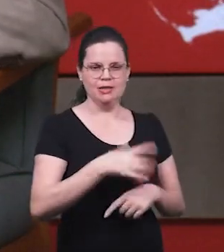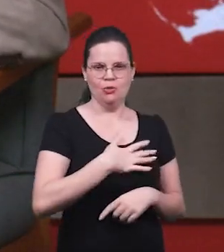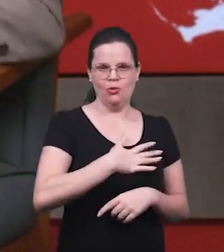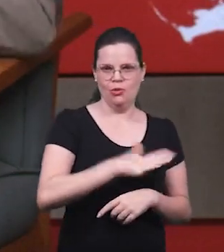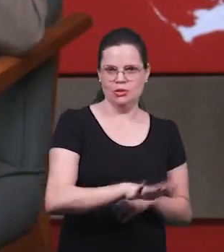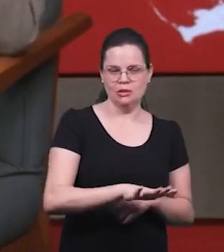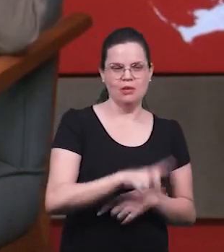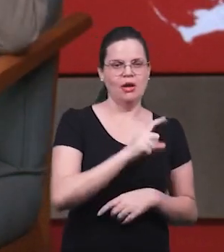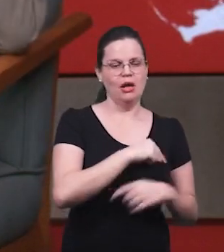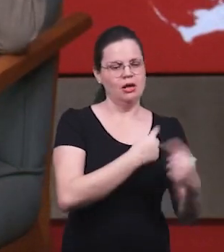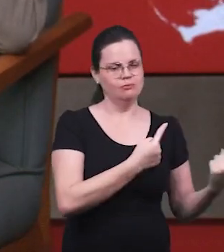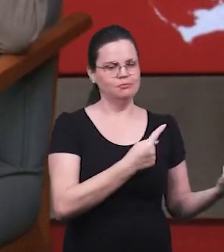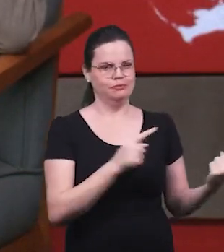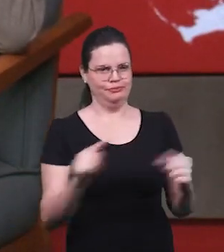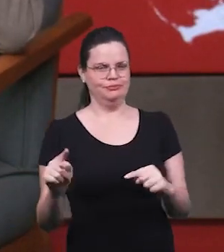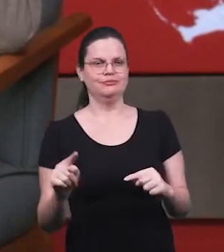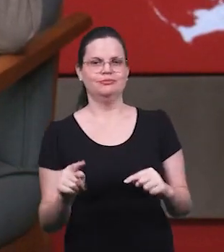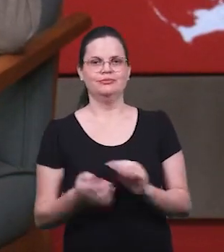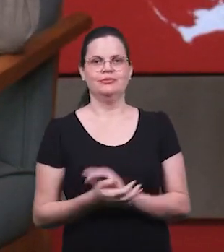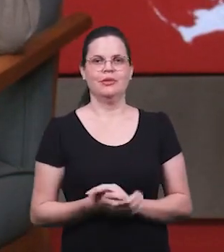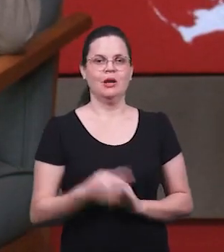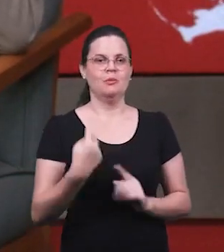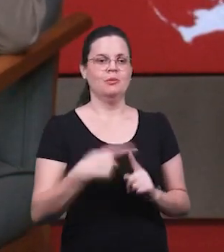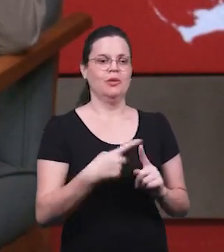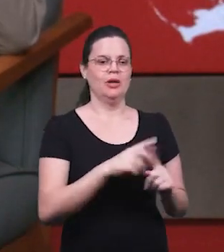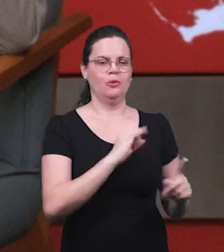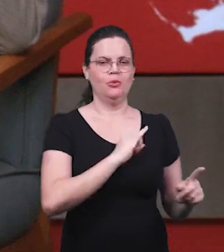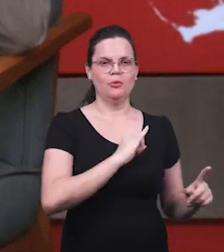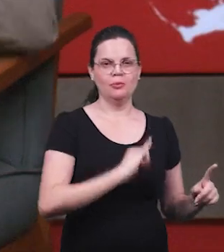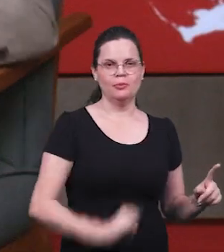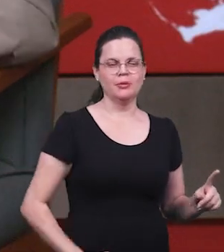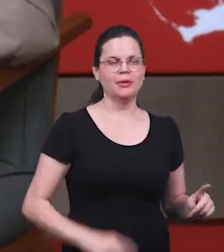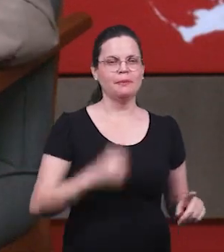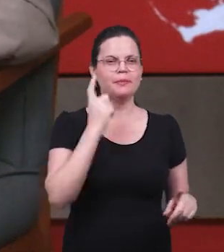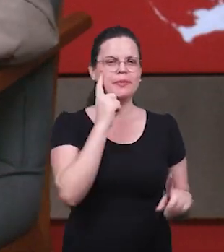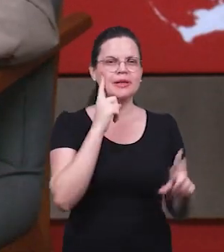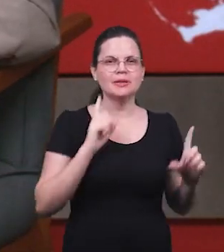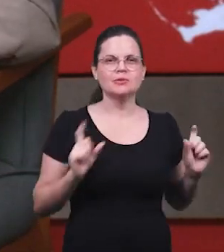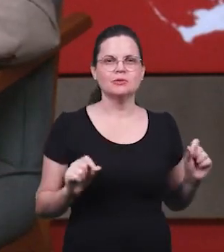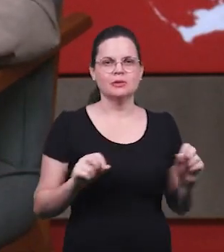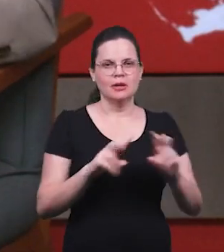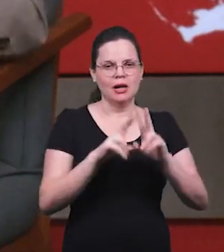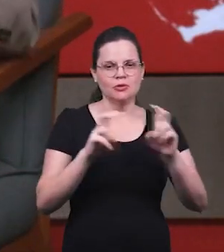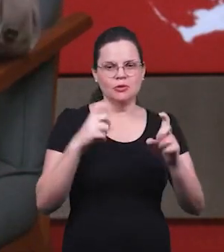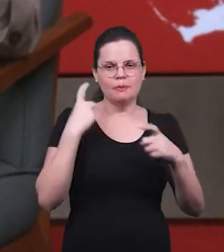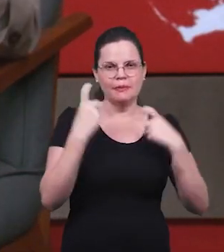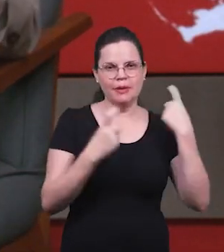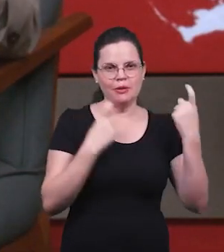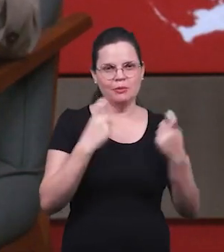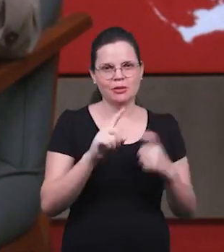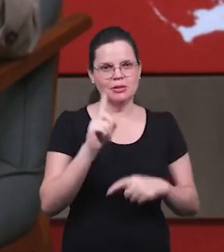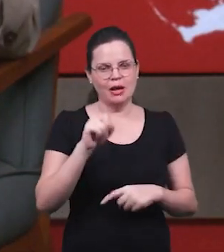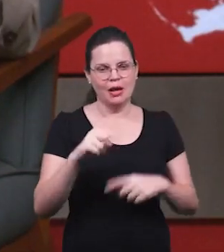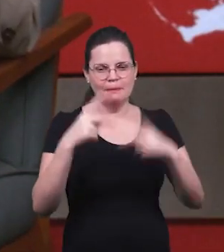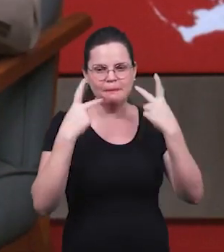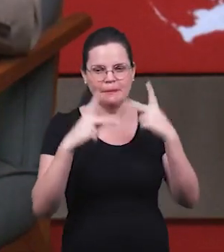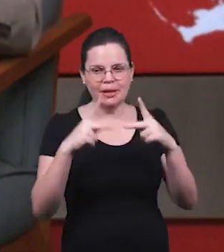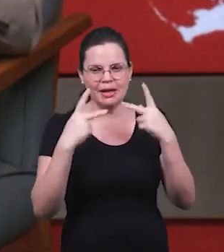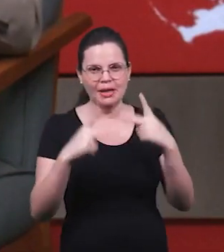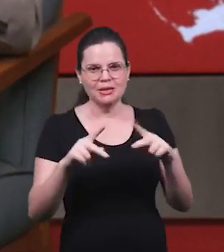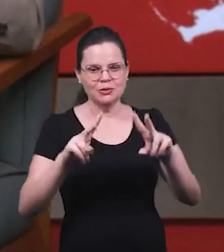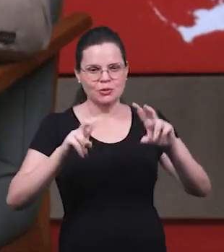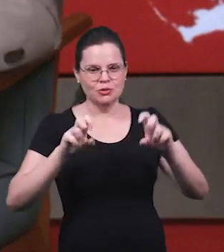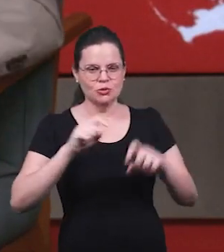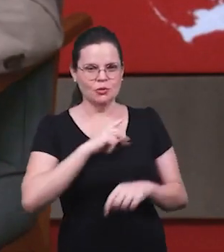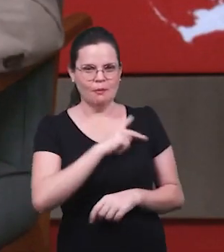ensina, porque toda a preocupação do Império não era com a pregação de